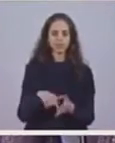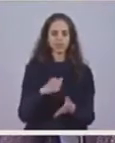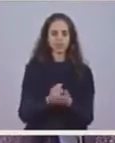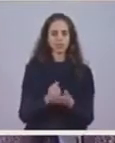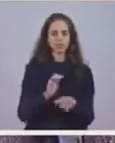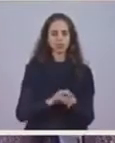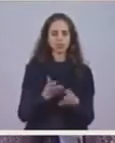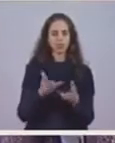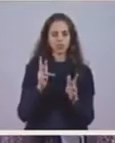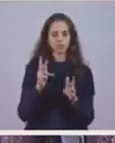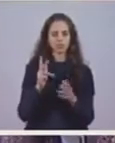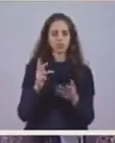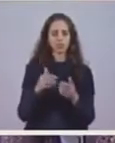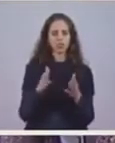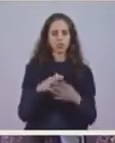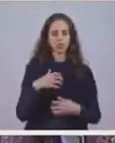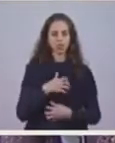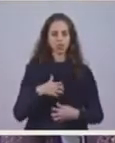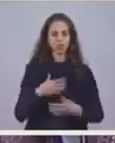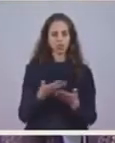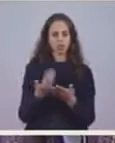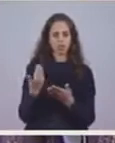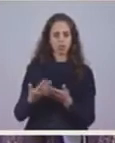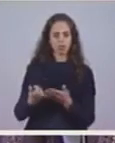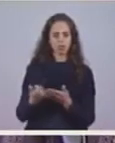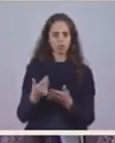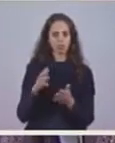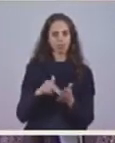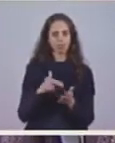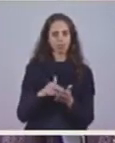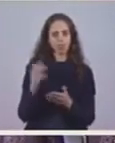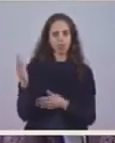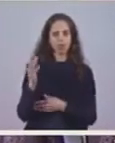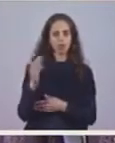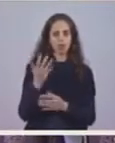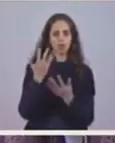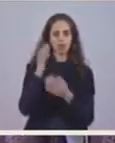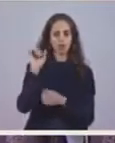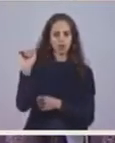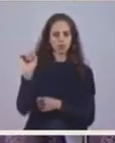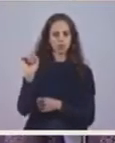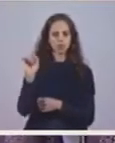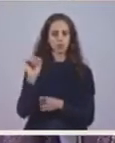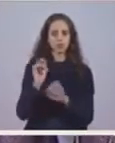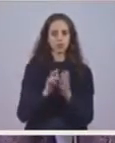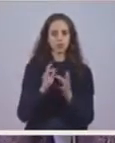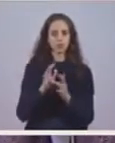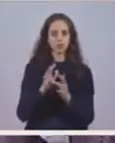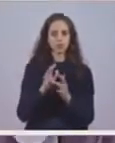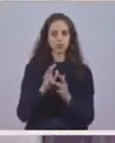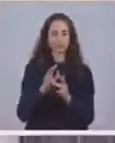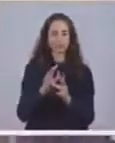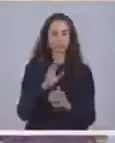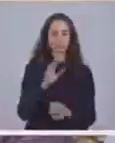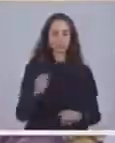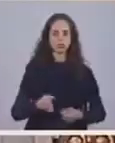sejamos sempre livres do pecado e de toda a perturbação, enquanto esperamos a vinda gloriosa de Jesus Cristo,